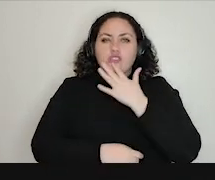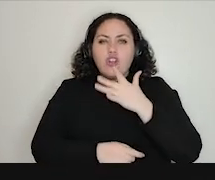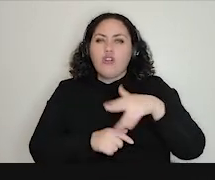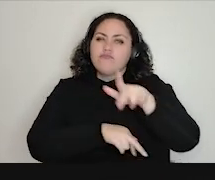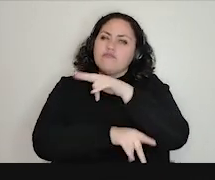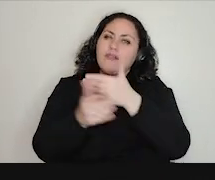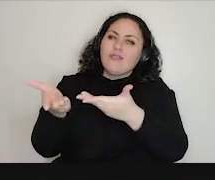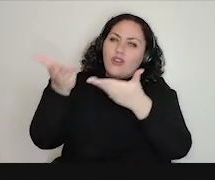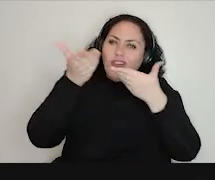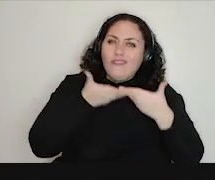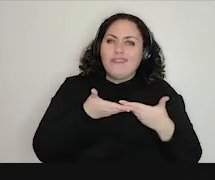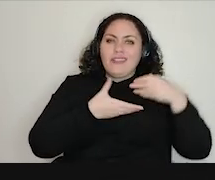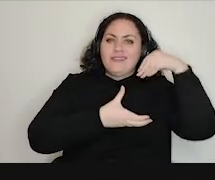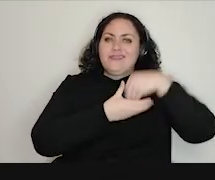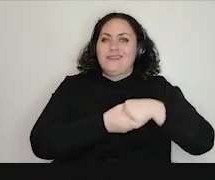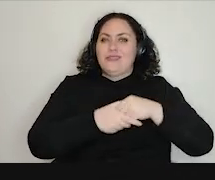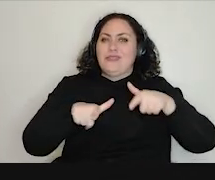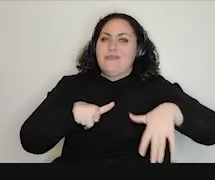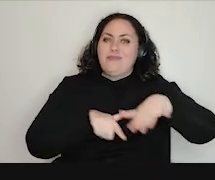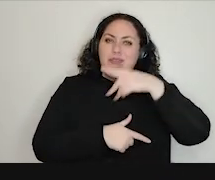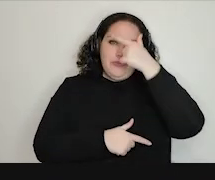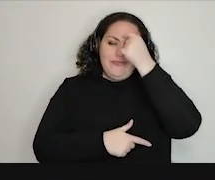assim.